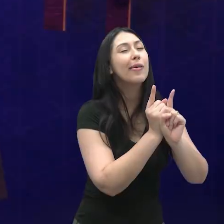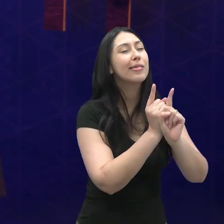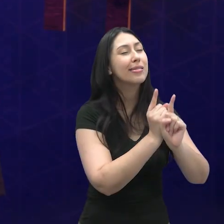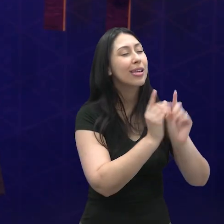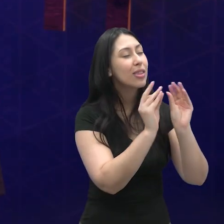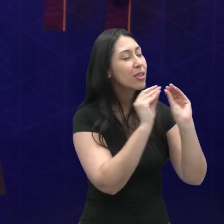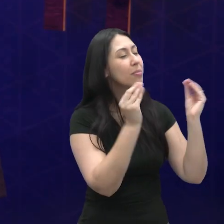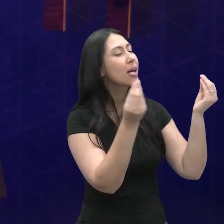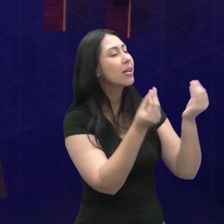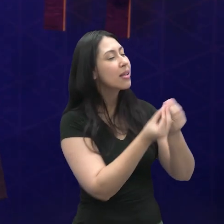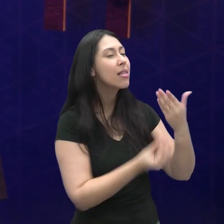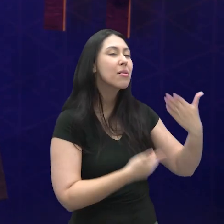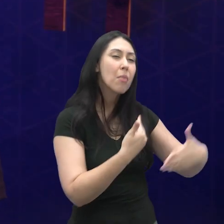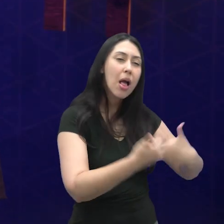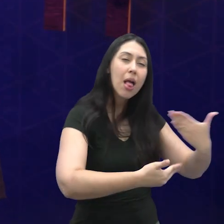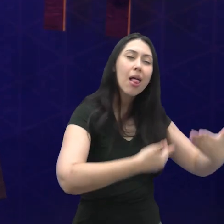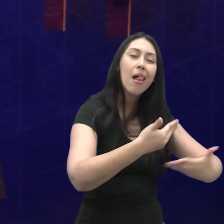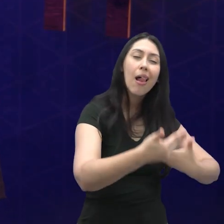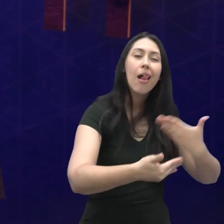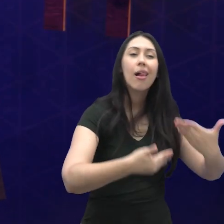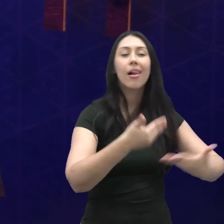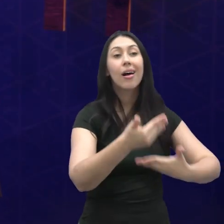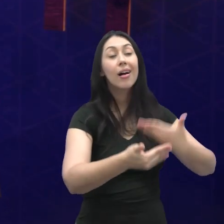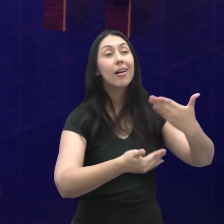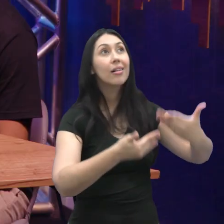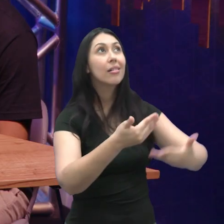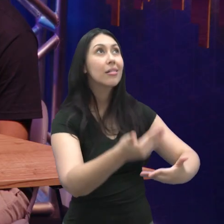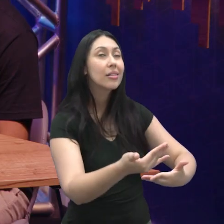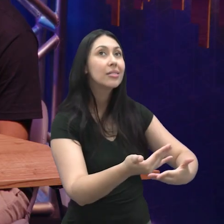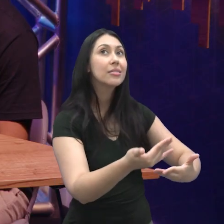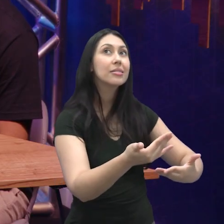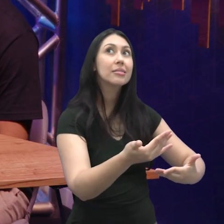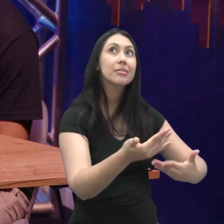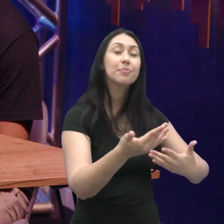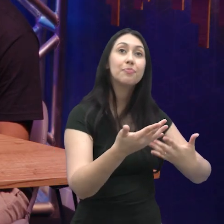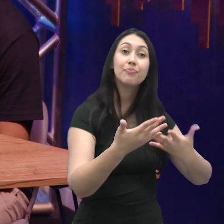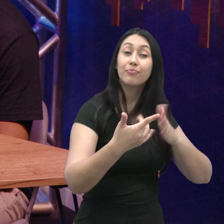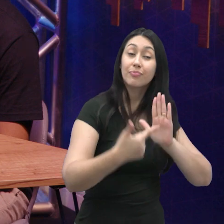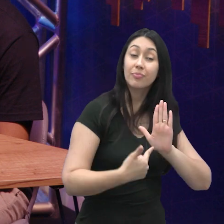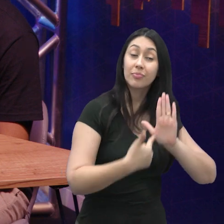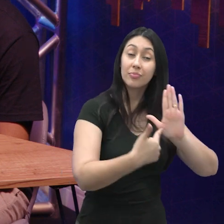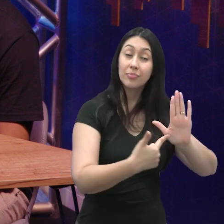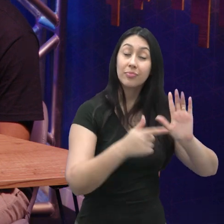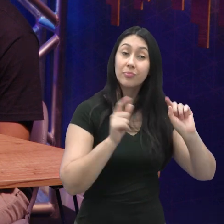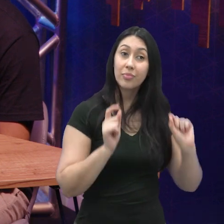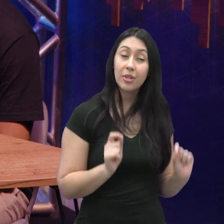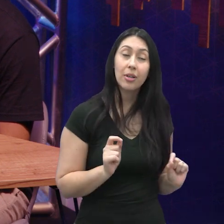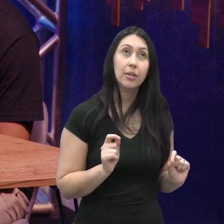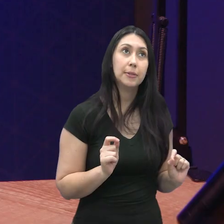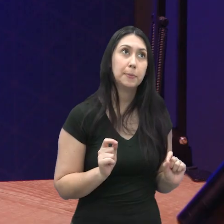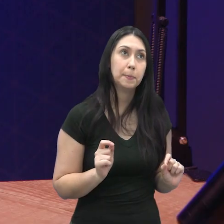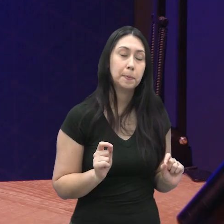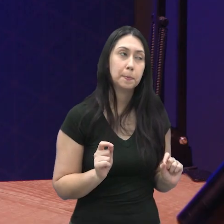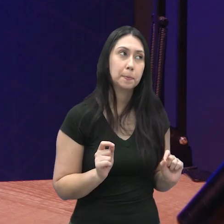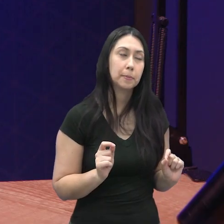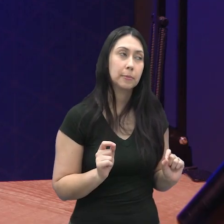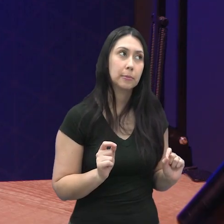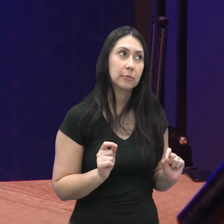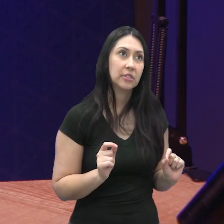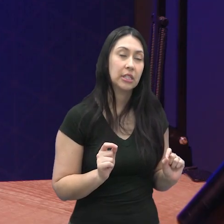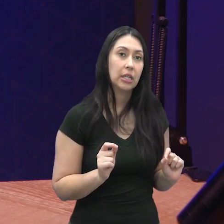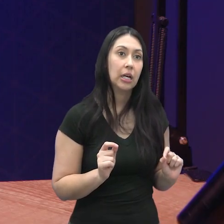e... Só que assim, a coisa desenrola de um jeito que só mostra que